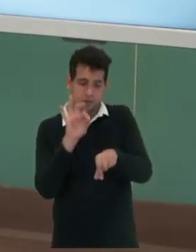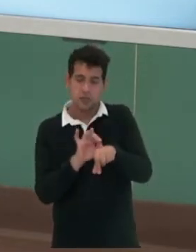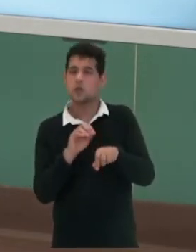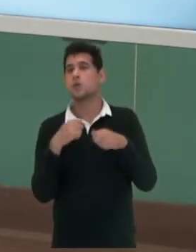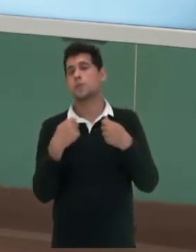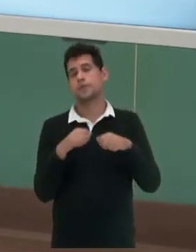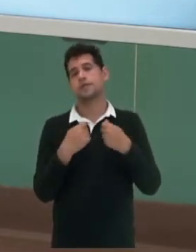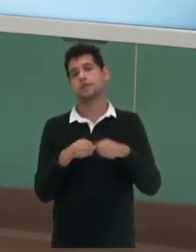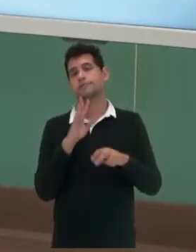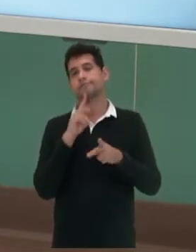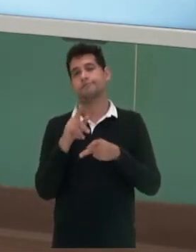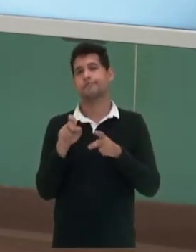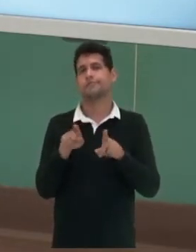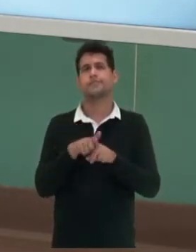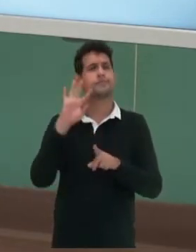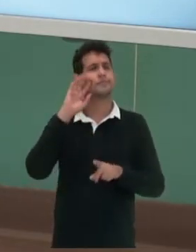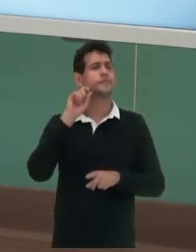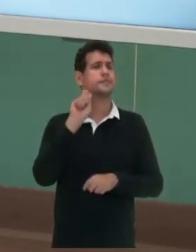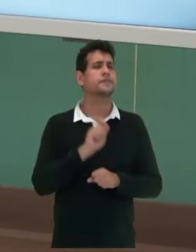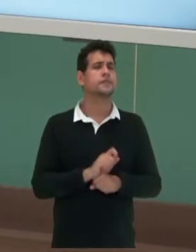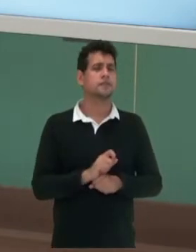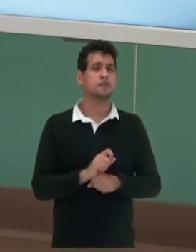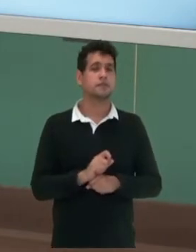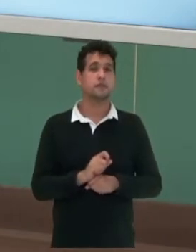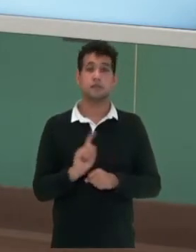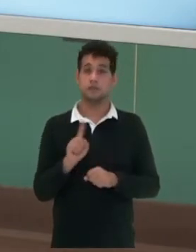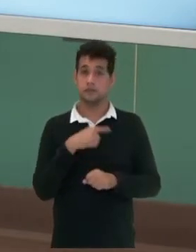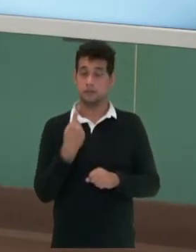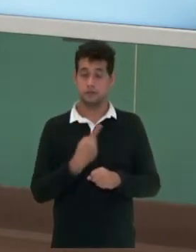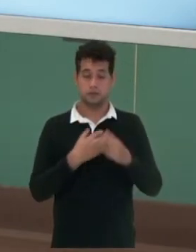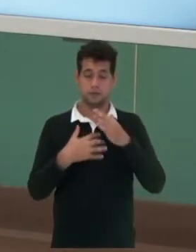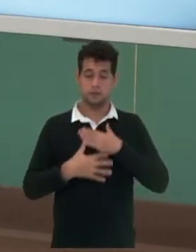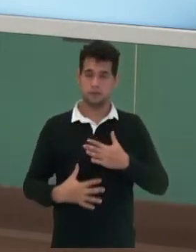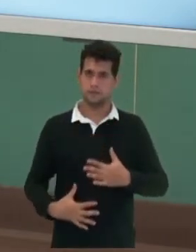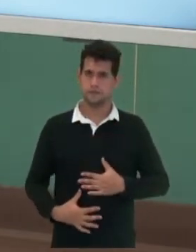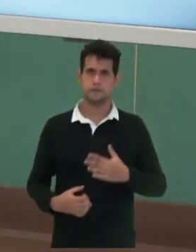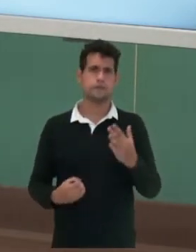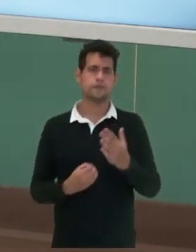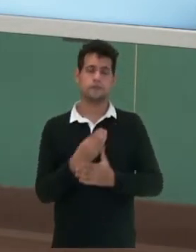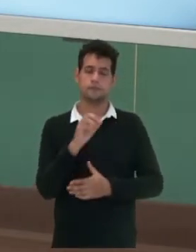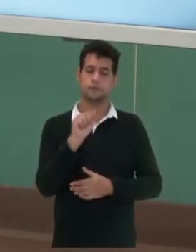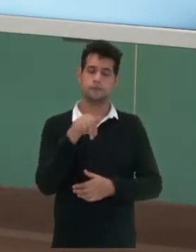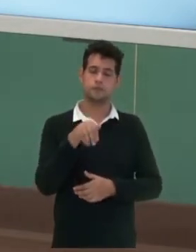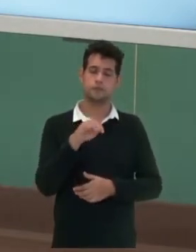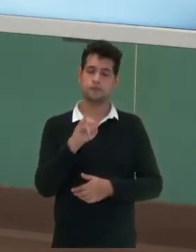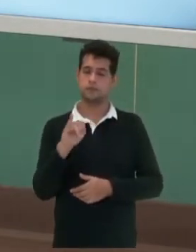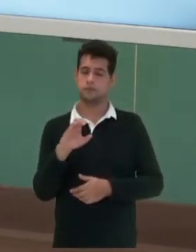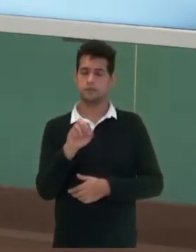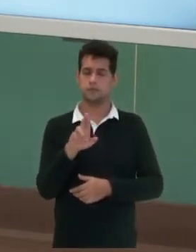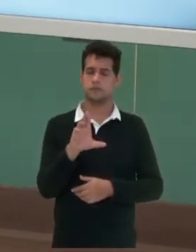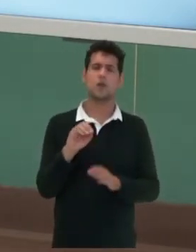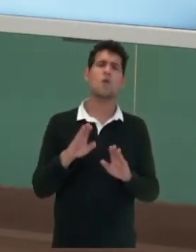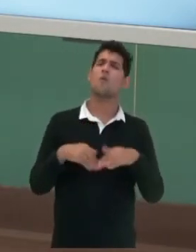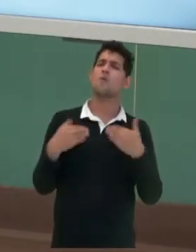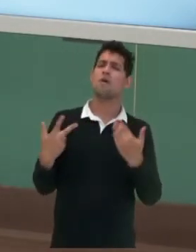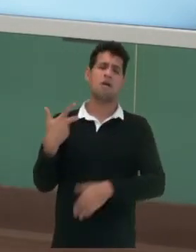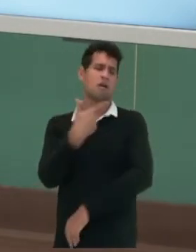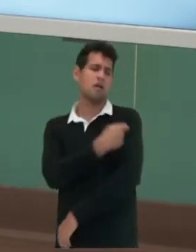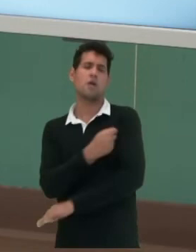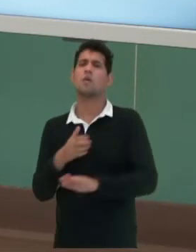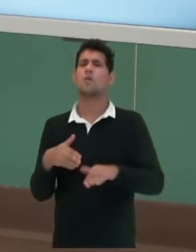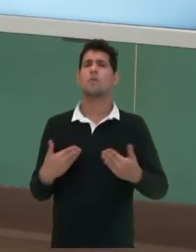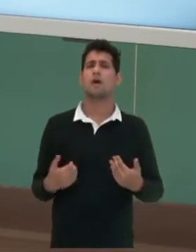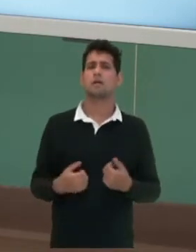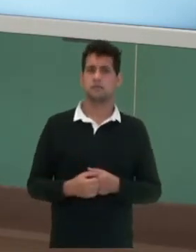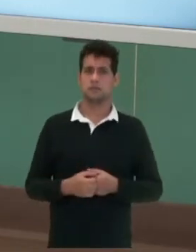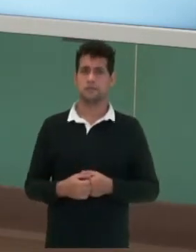precisa para reconhecer. Aí, o que vai acontecer? O nosso corpo vai produzir um anticorpo contra. Quais são essas vacinas? As